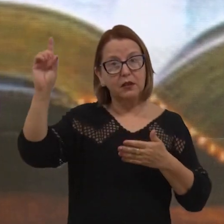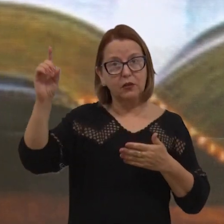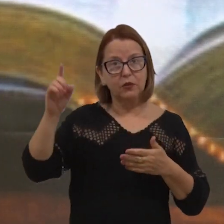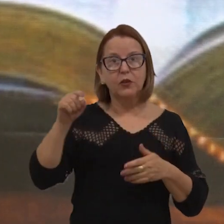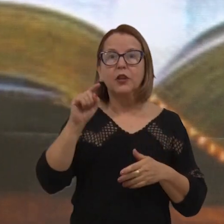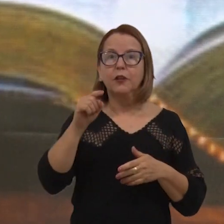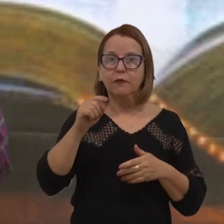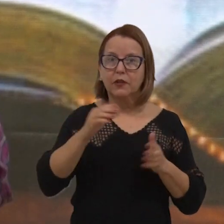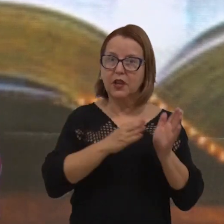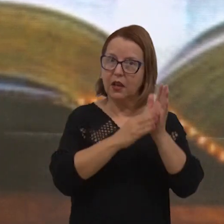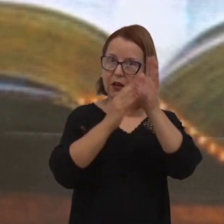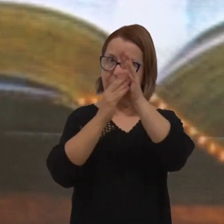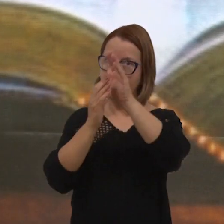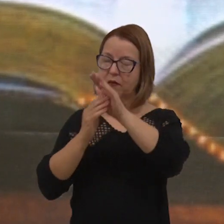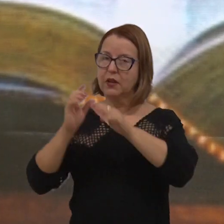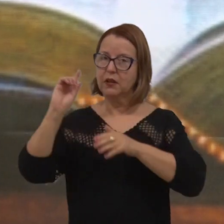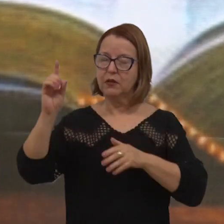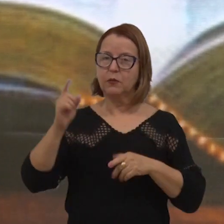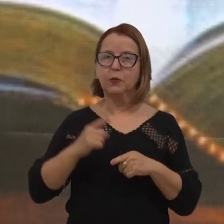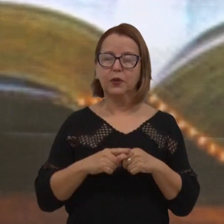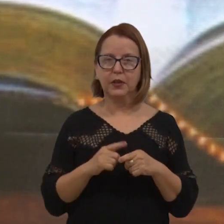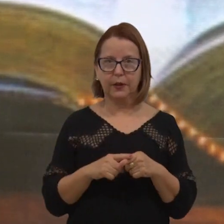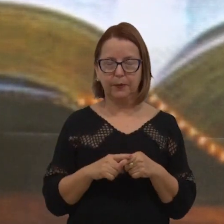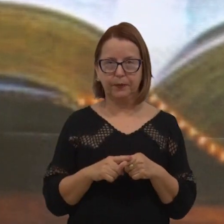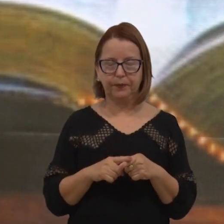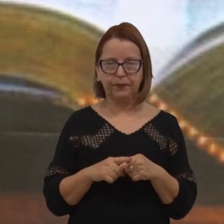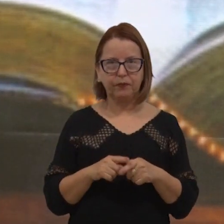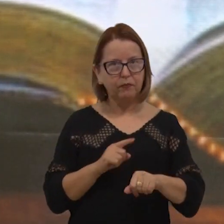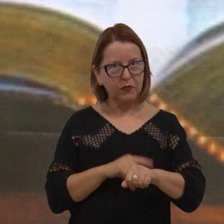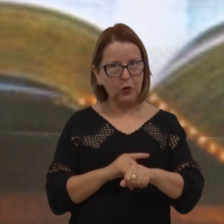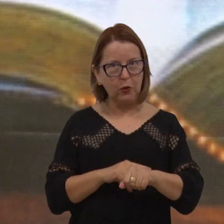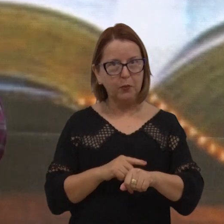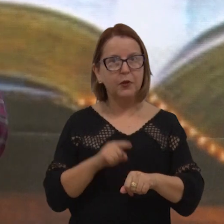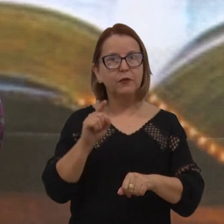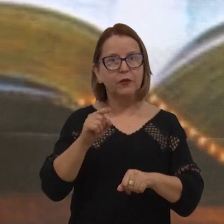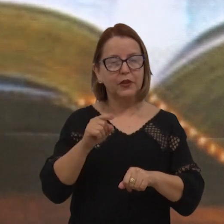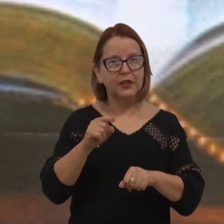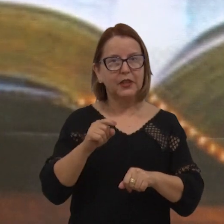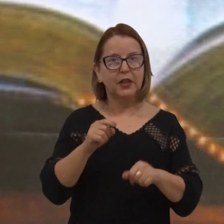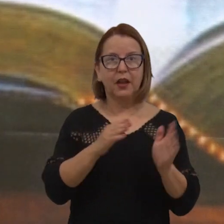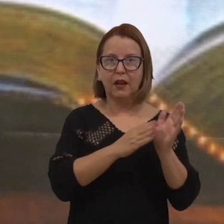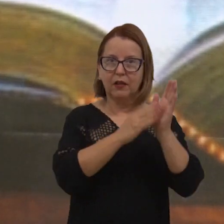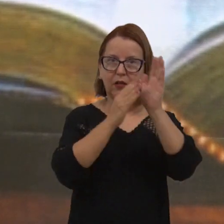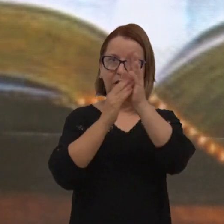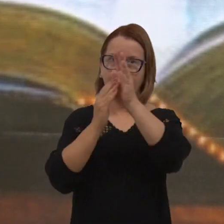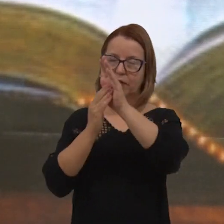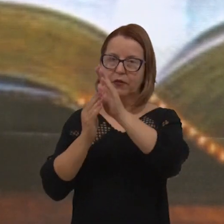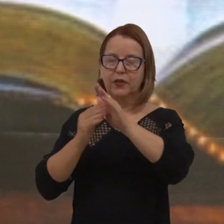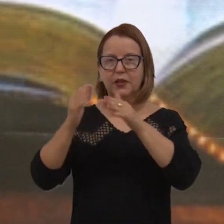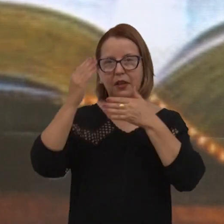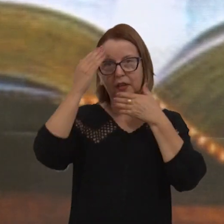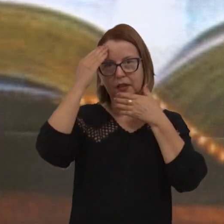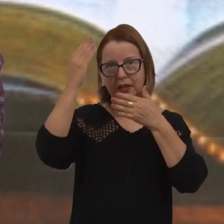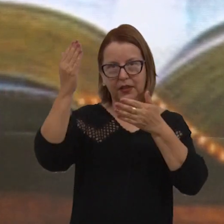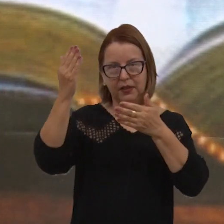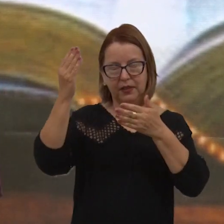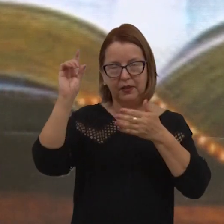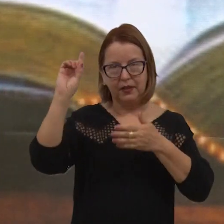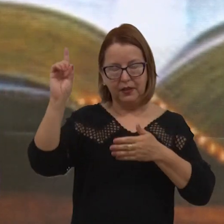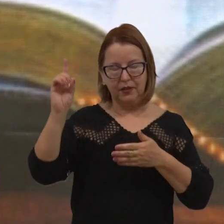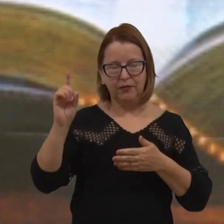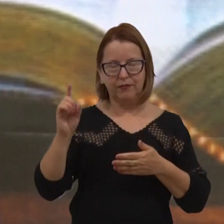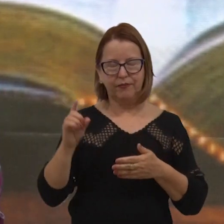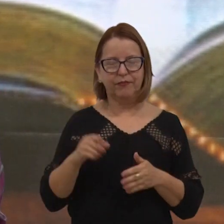agradecer, você louvar a Deus. Porque quando você está louvando, quando você está agradecendo, ontem à noite eu fui